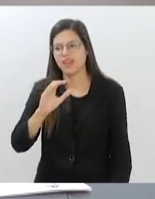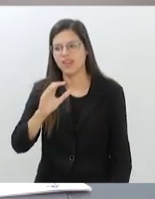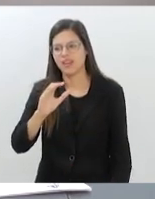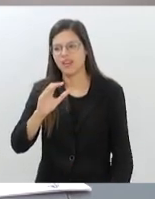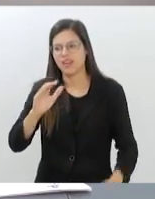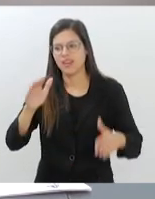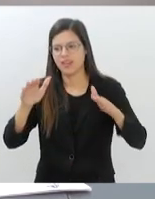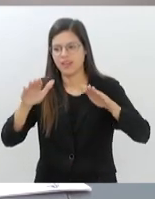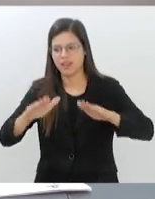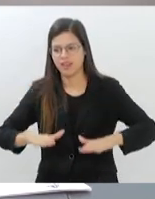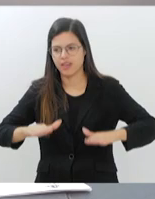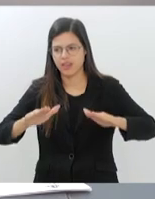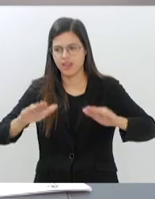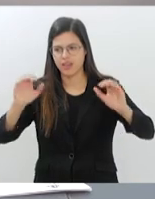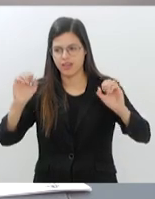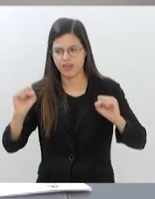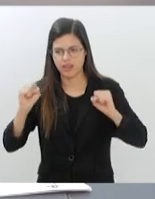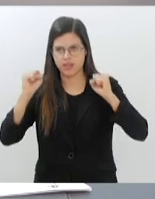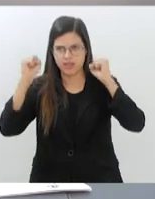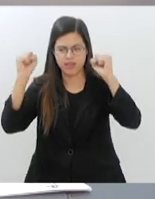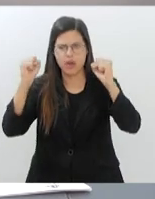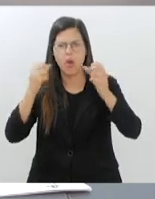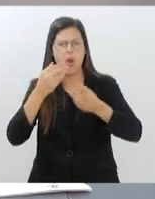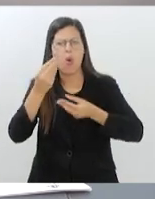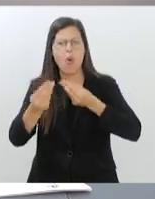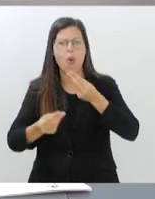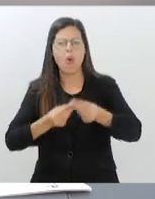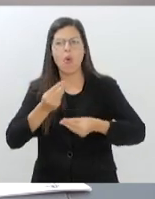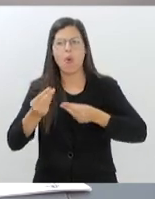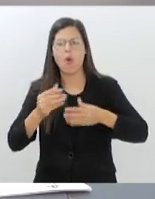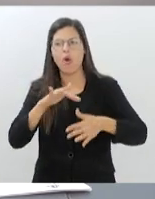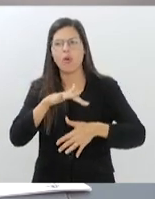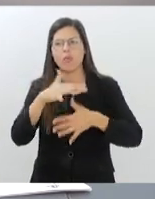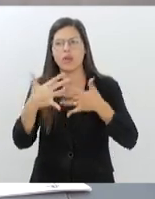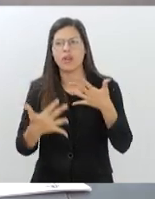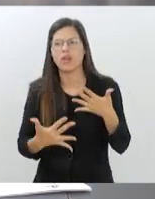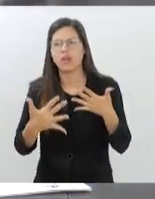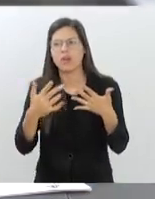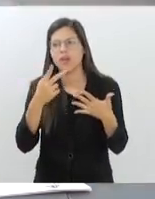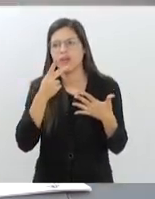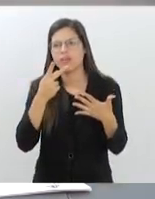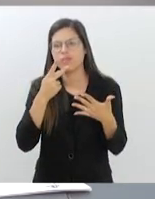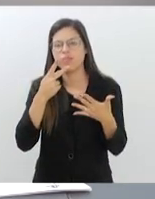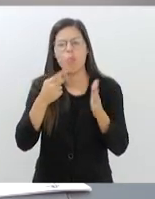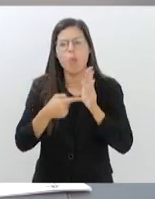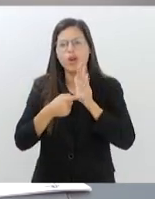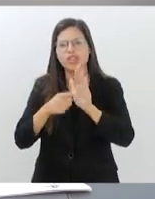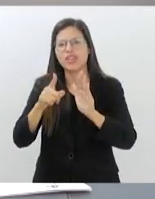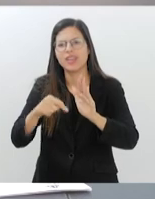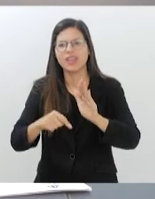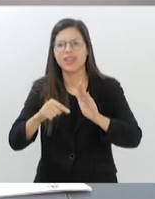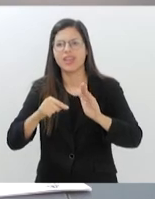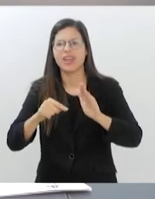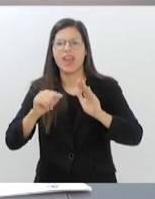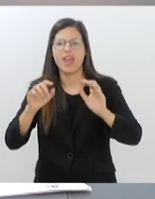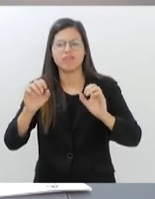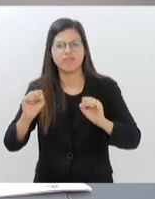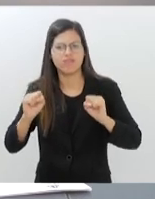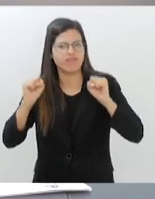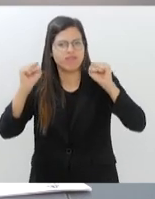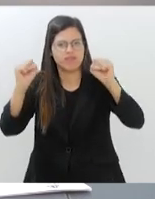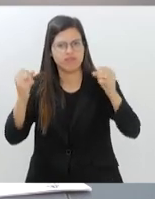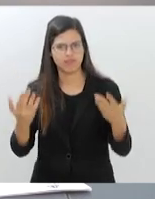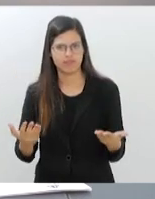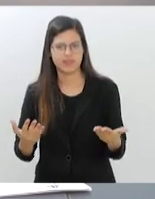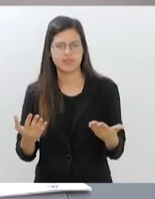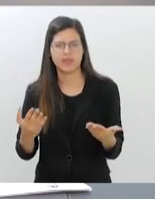é que a língua de libras diz que isso é uma saudação a Xangô eu eu fiquei curioso né